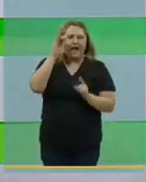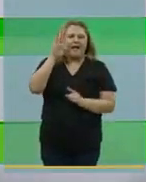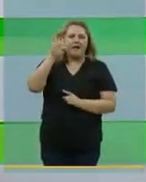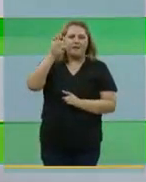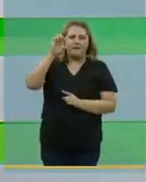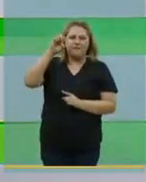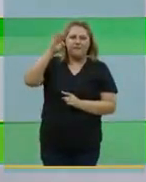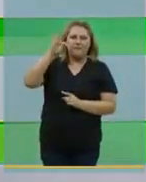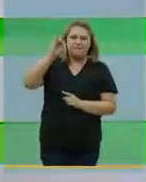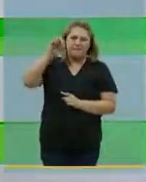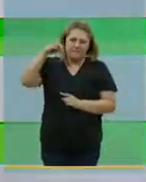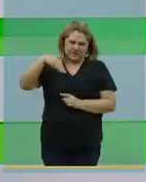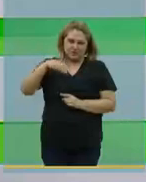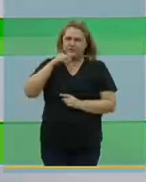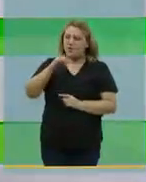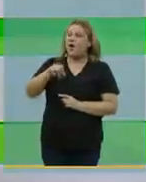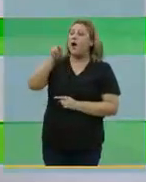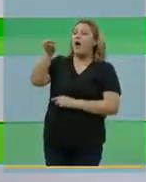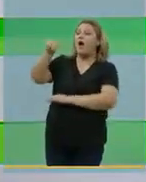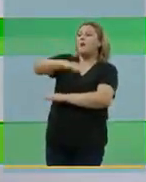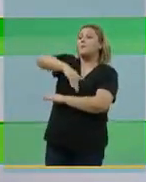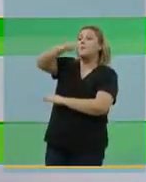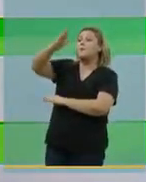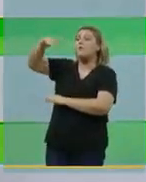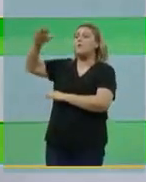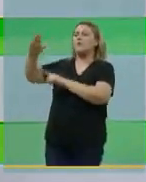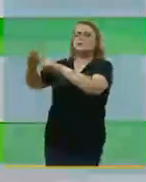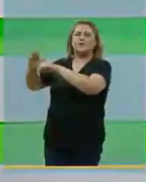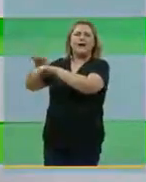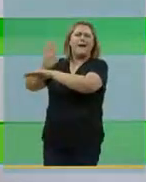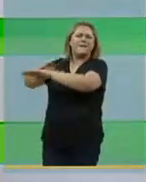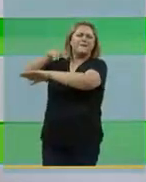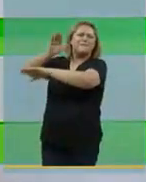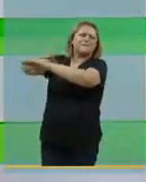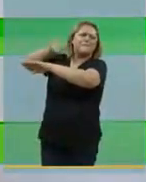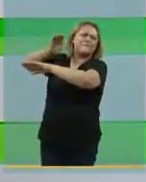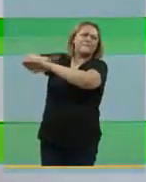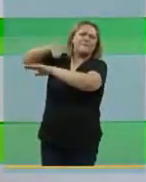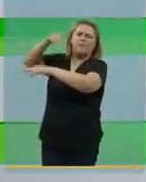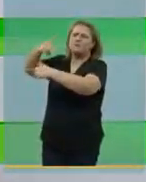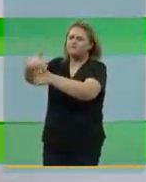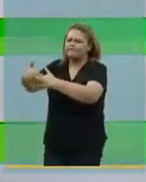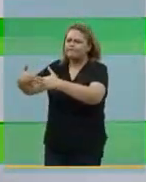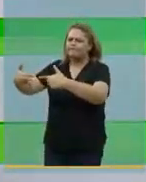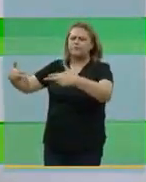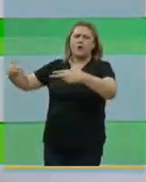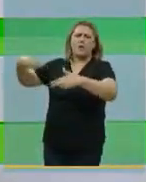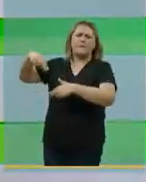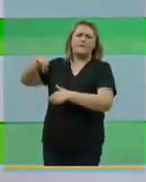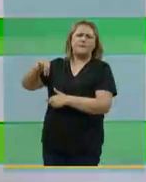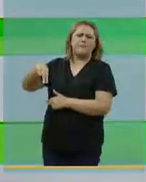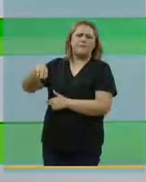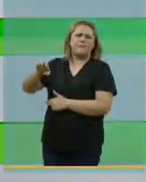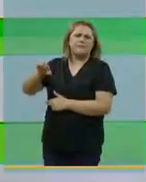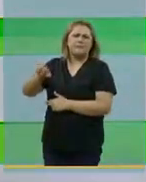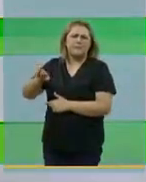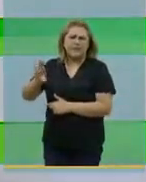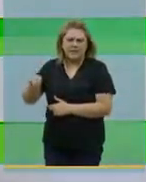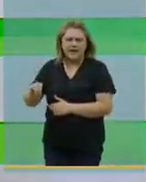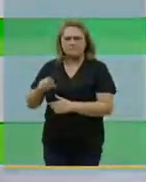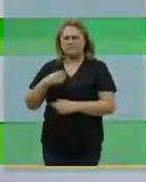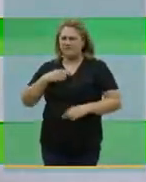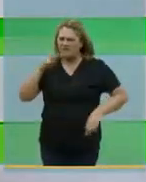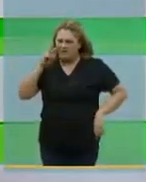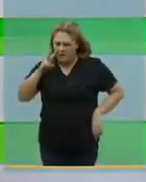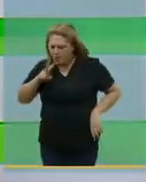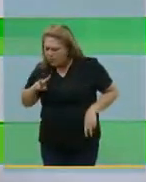minerais do mundo eu vi montanhas ricas e em baixo um povo pobre a